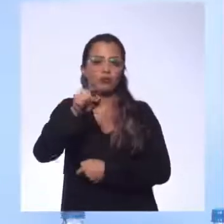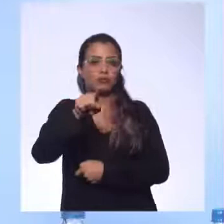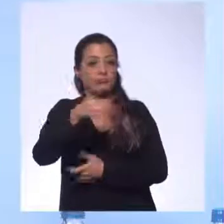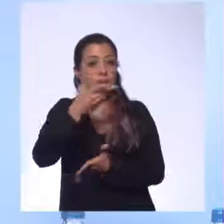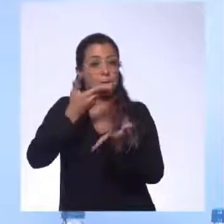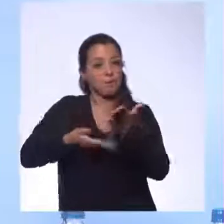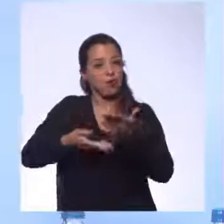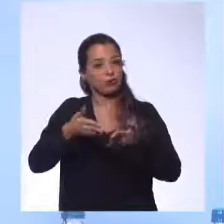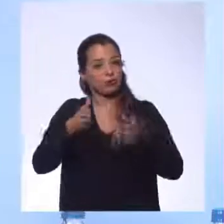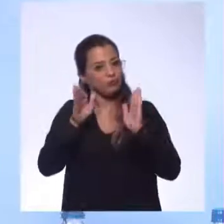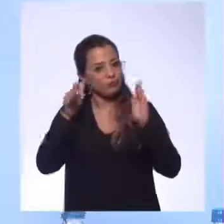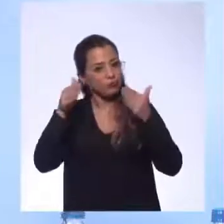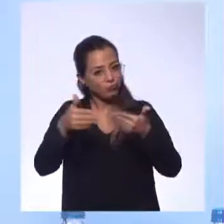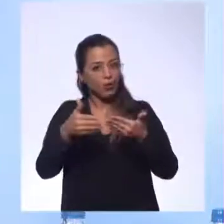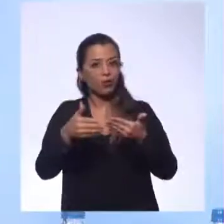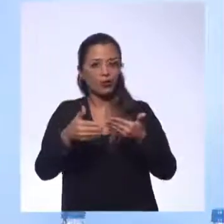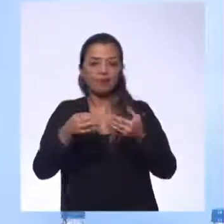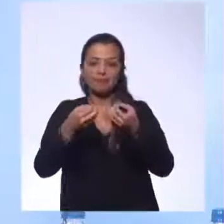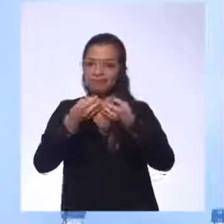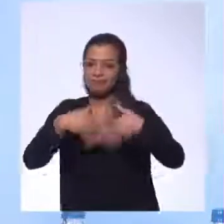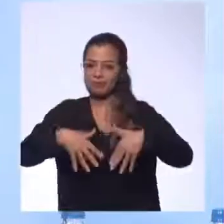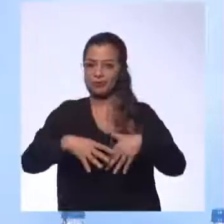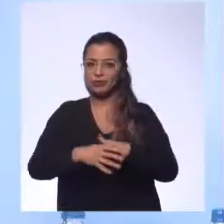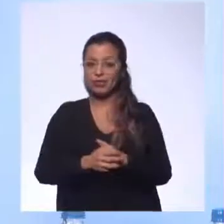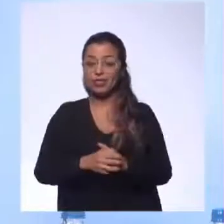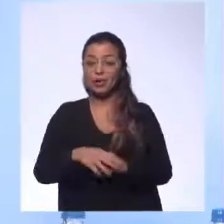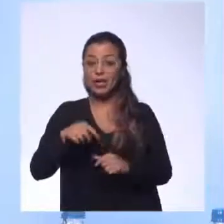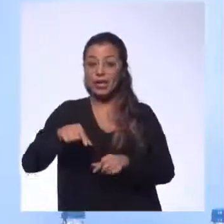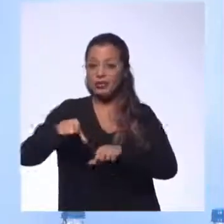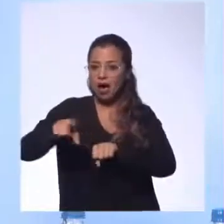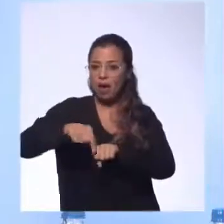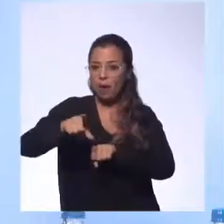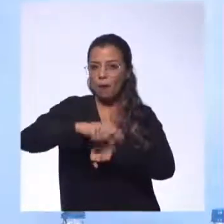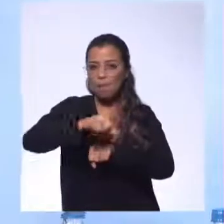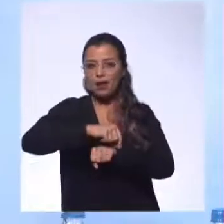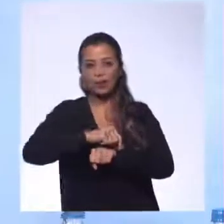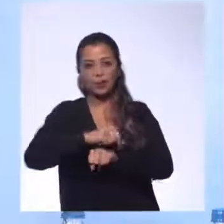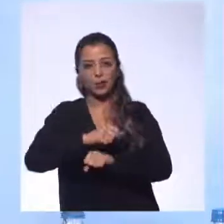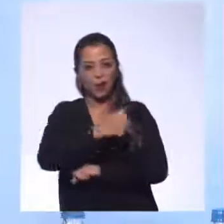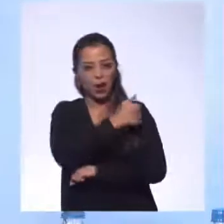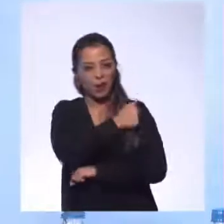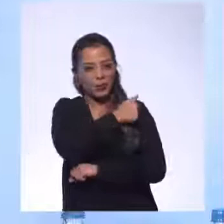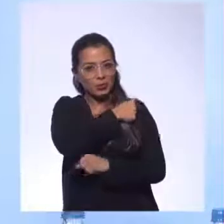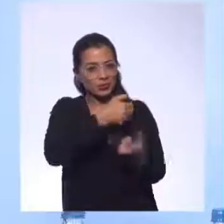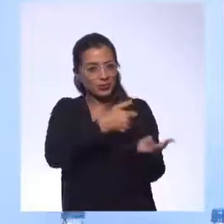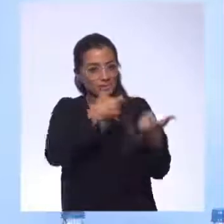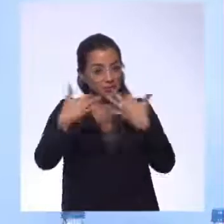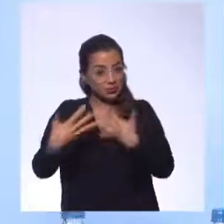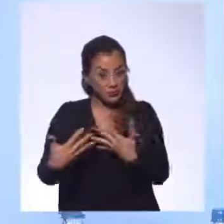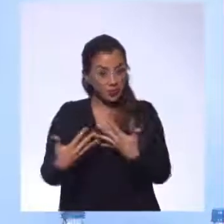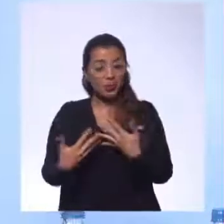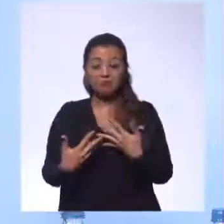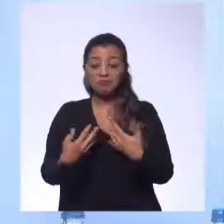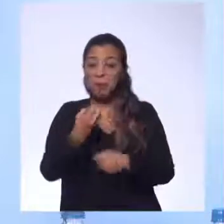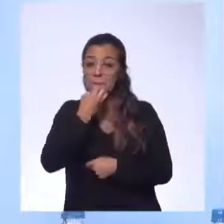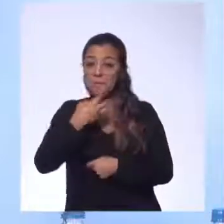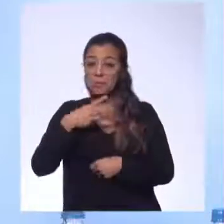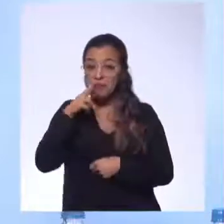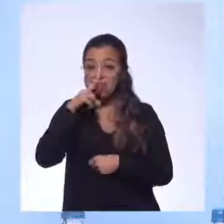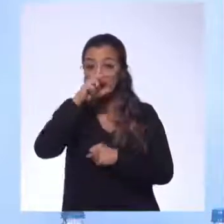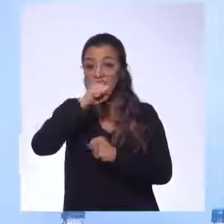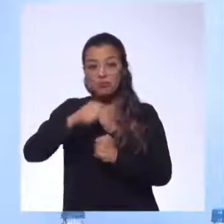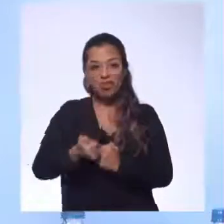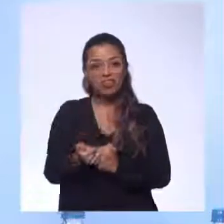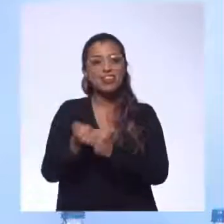comando da sua vida, pronto, estragou tudo. Então, esse argumento que o aluno colocou até na outra, eu acho que foi o mais forte para acabar